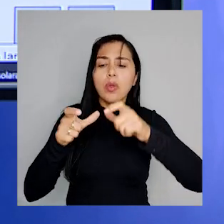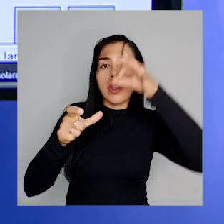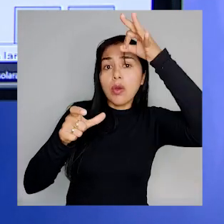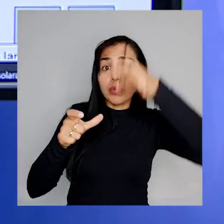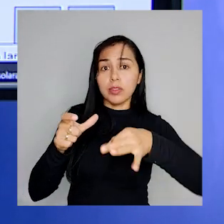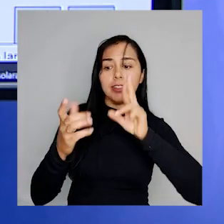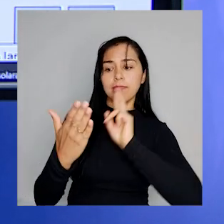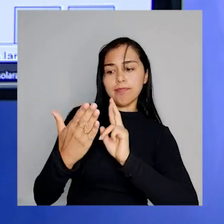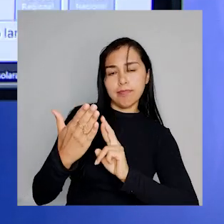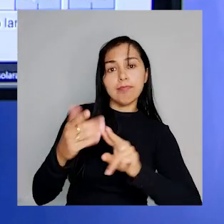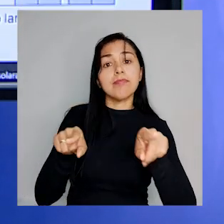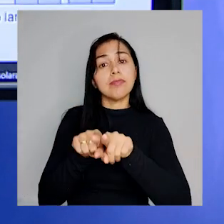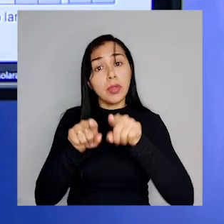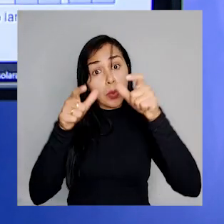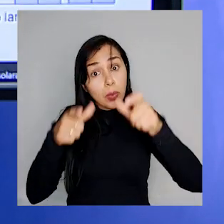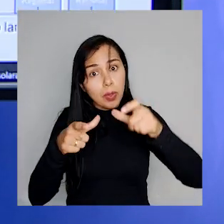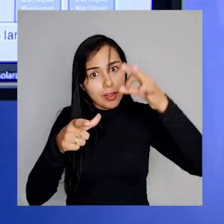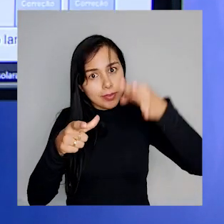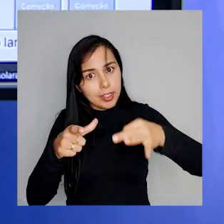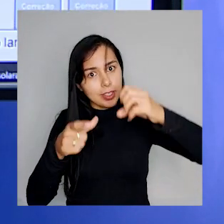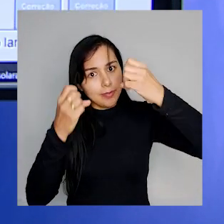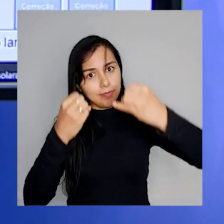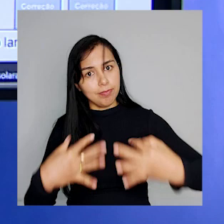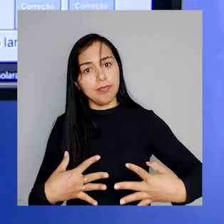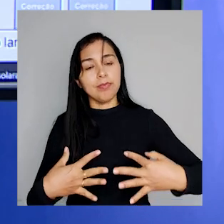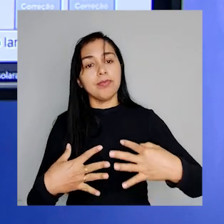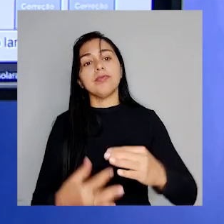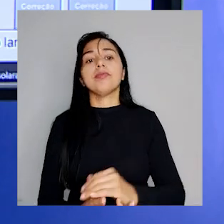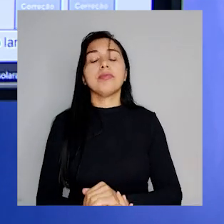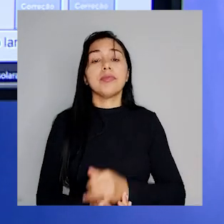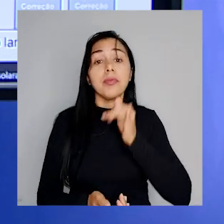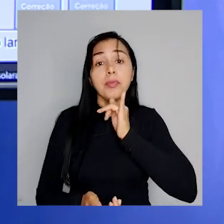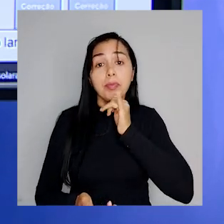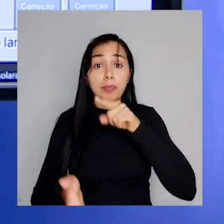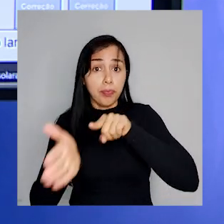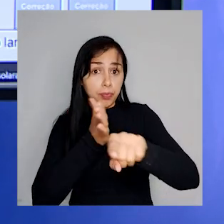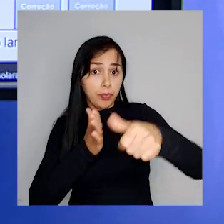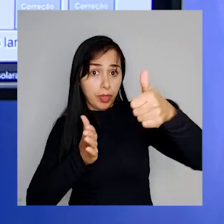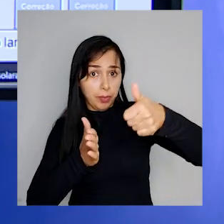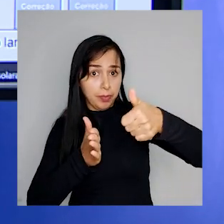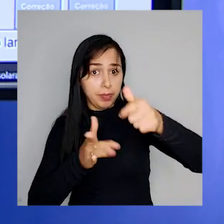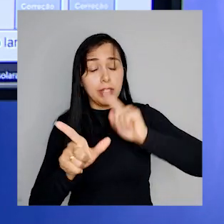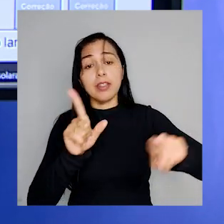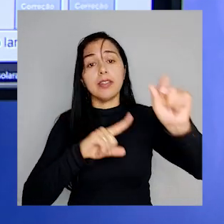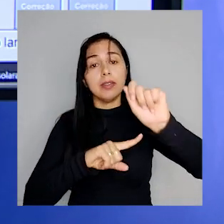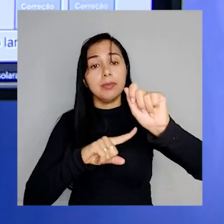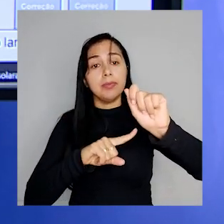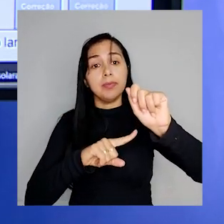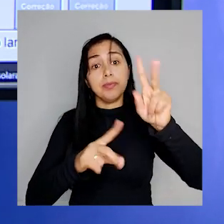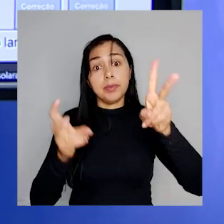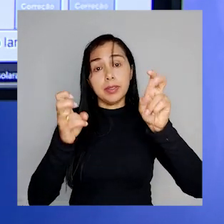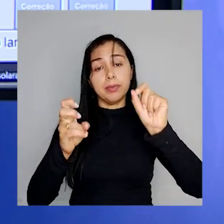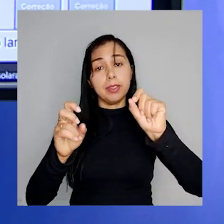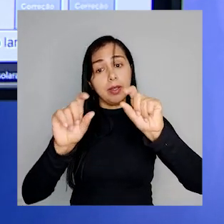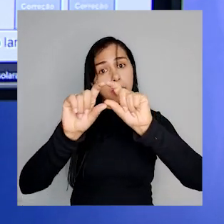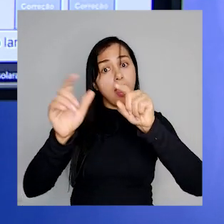e as justificativas. Por exemplo, essa primeira questão, letra A. Esse espaço aqui,